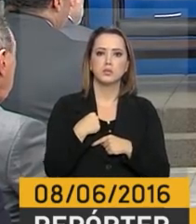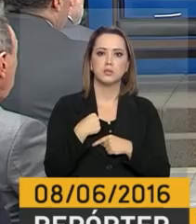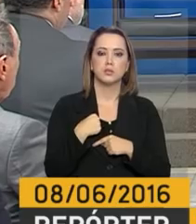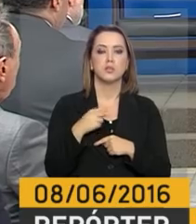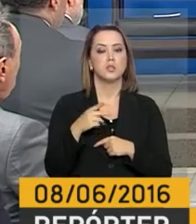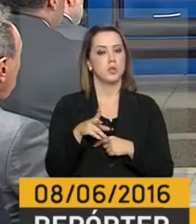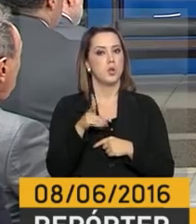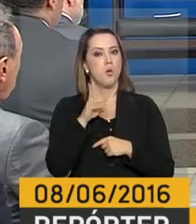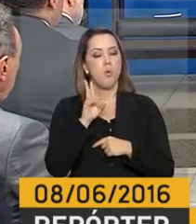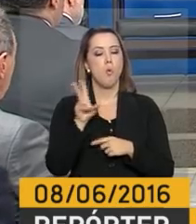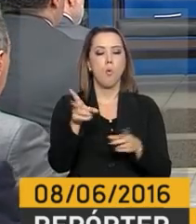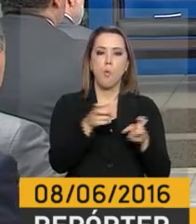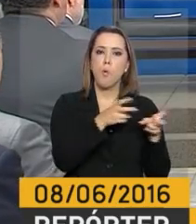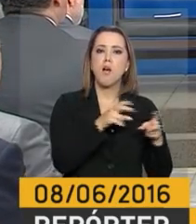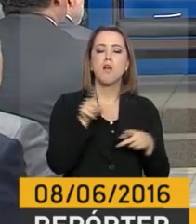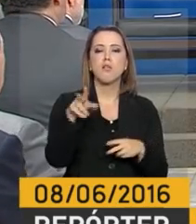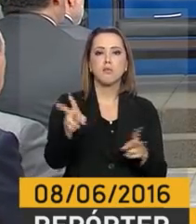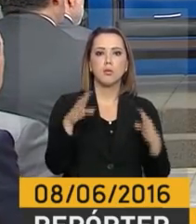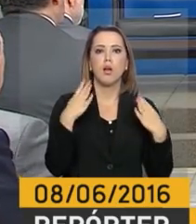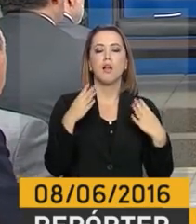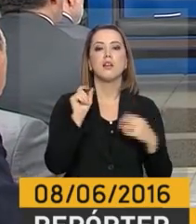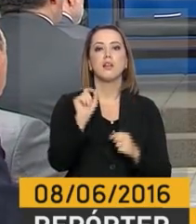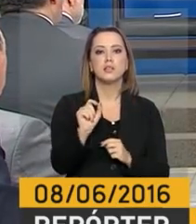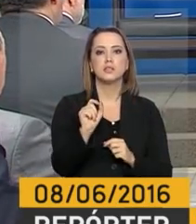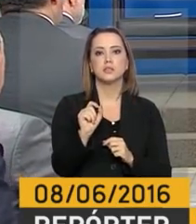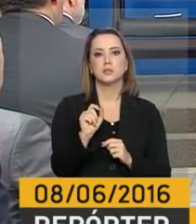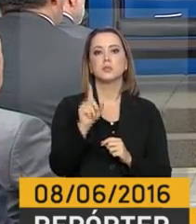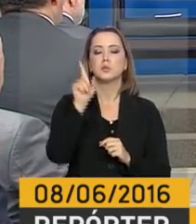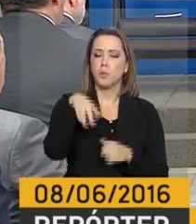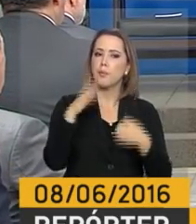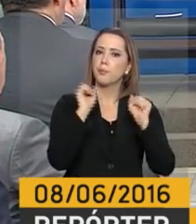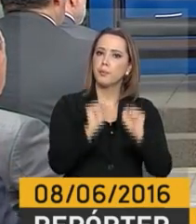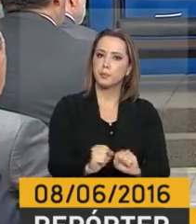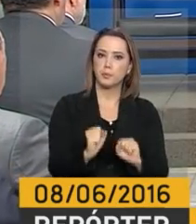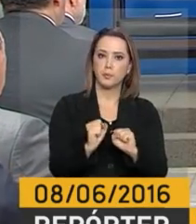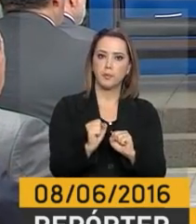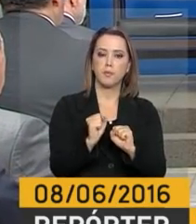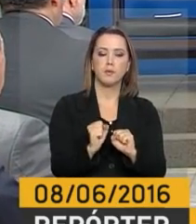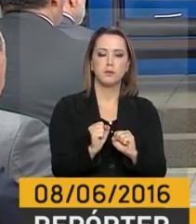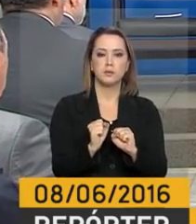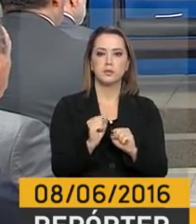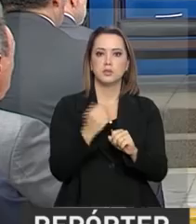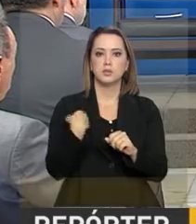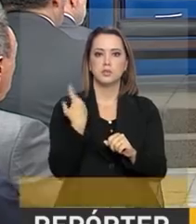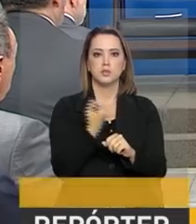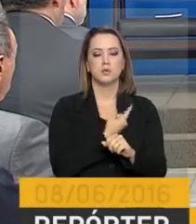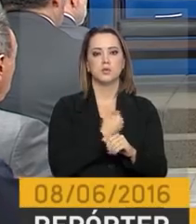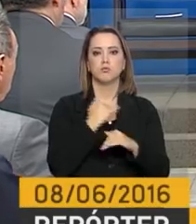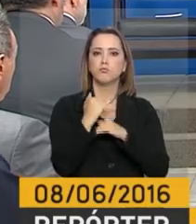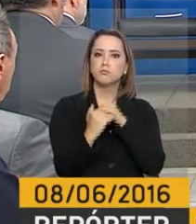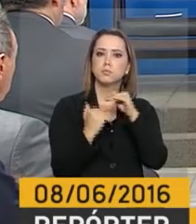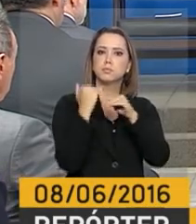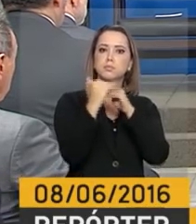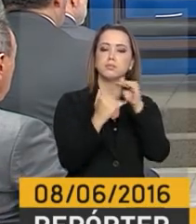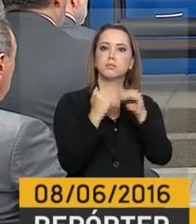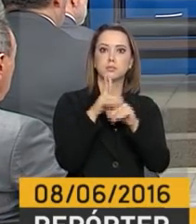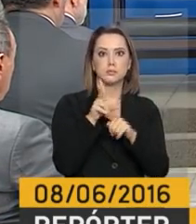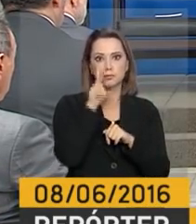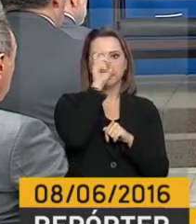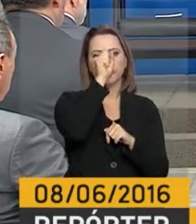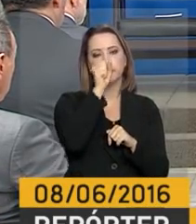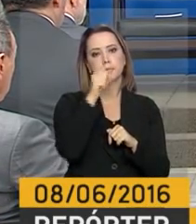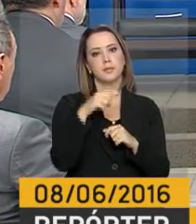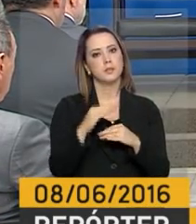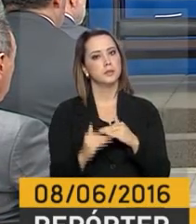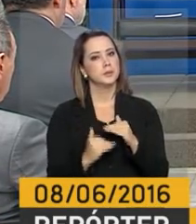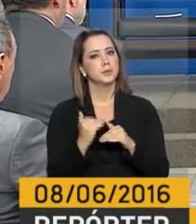alerto apenas isso de que é possível de que nós tenhamos uma retomada um pouco mais forte